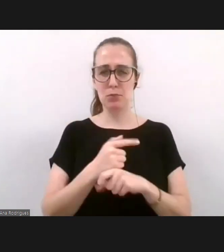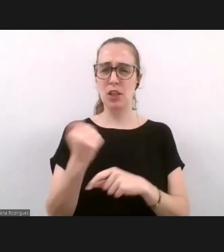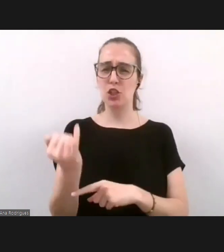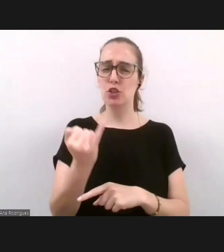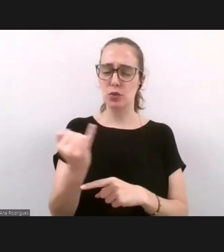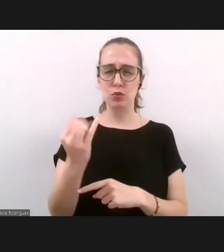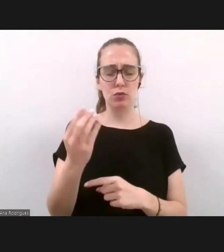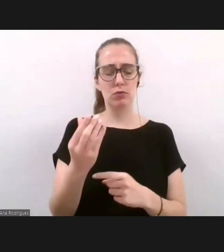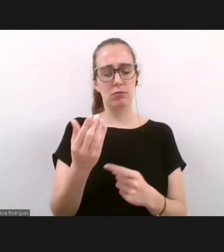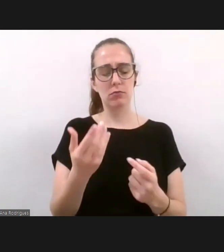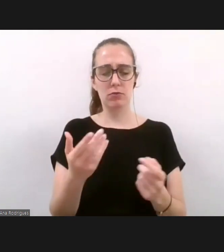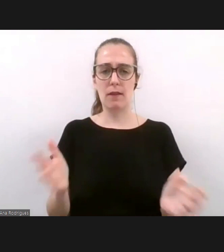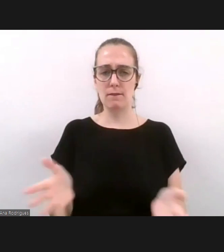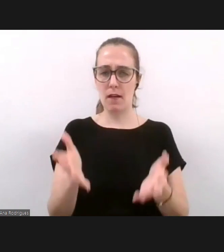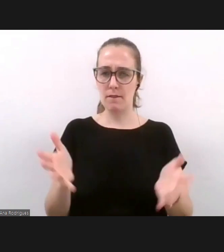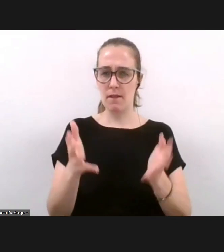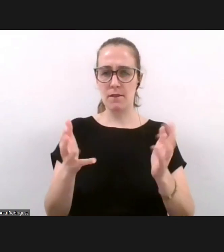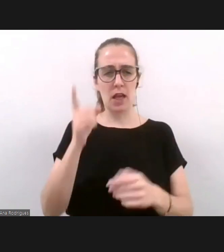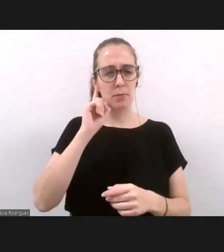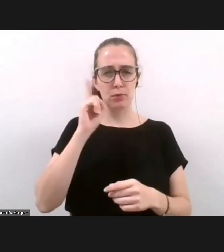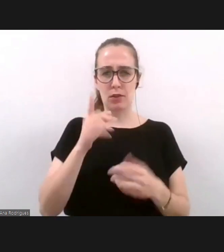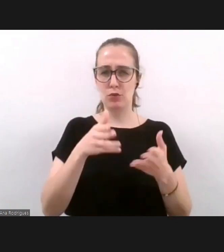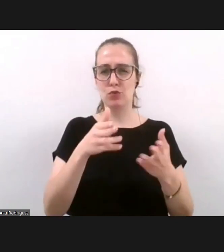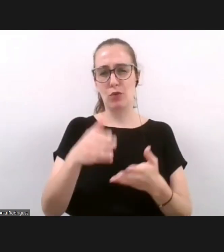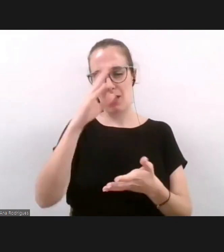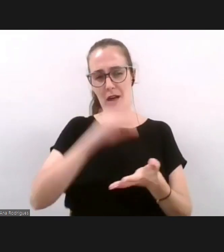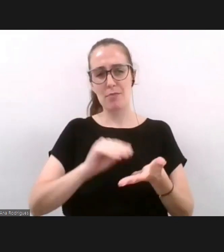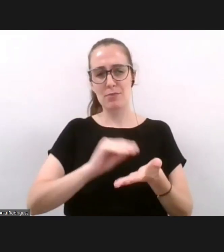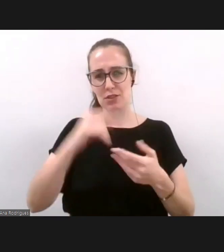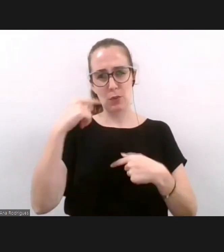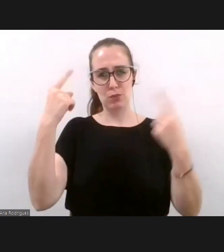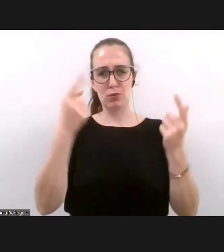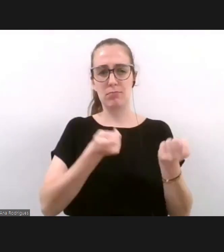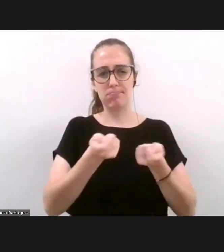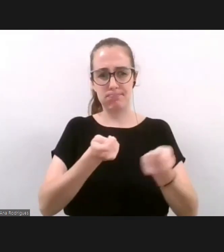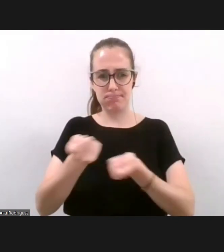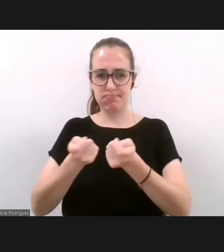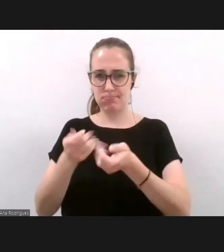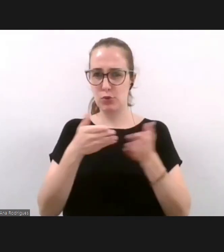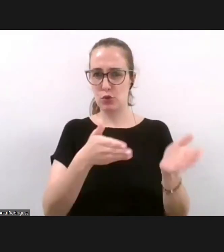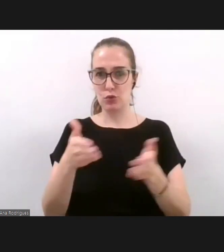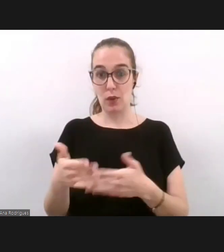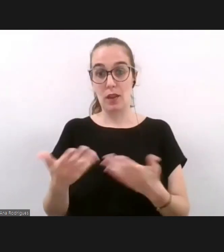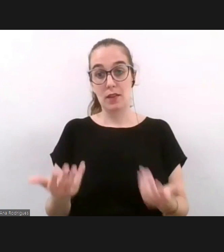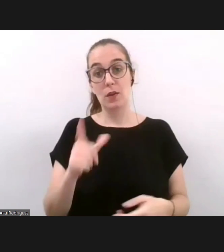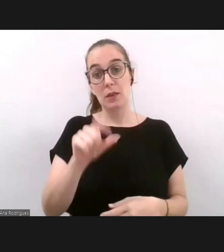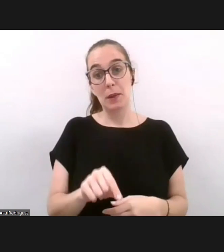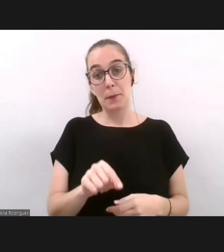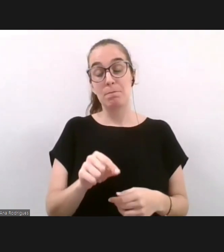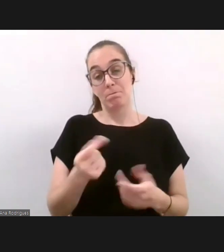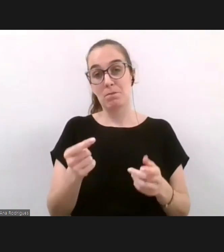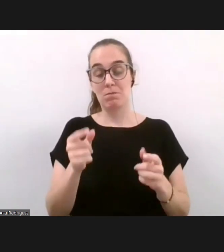tão relevante para a capacitação da administração pública portuguesa ao longo de décadas e, por essa via, para o